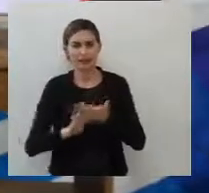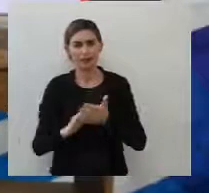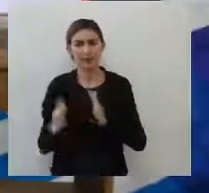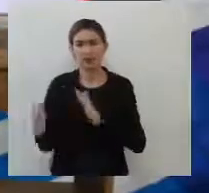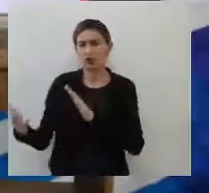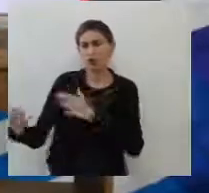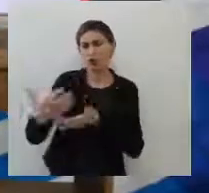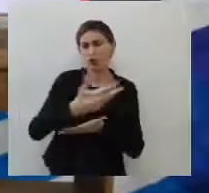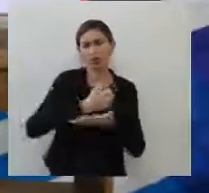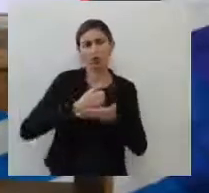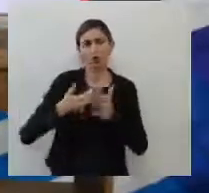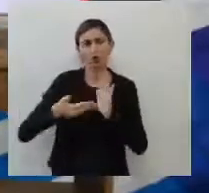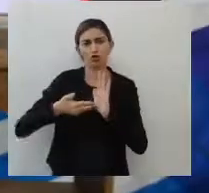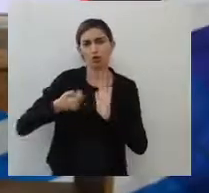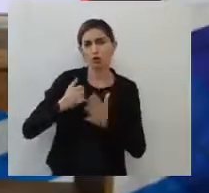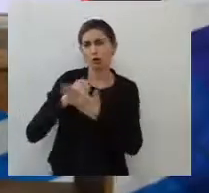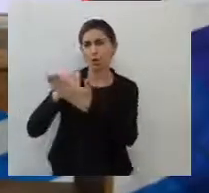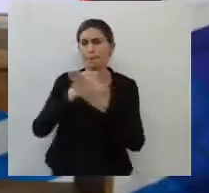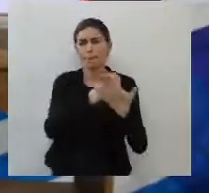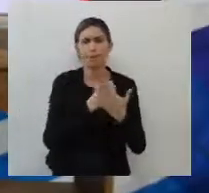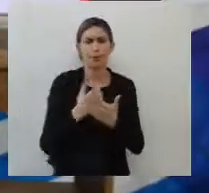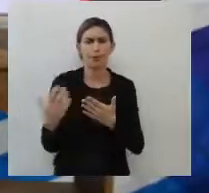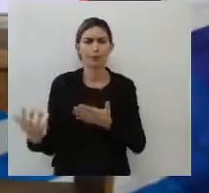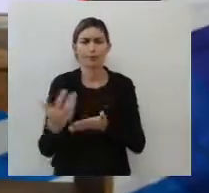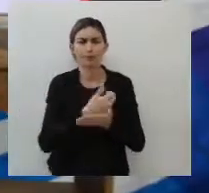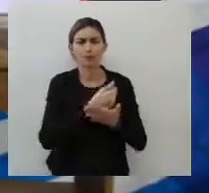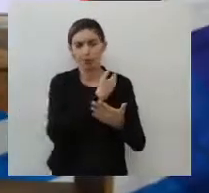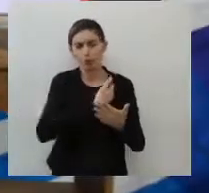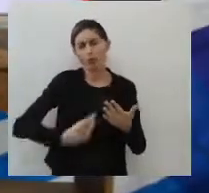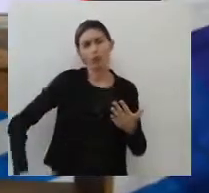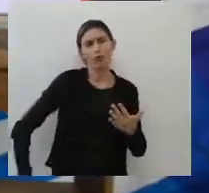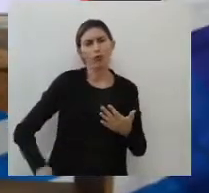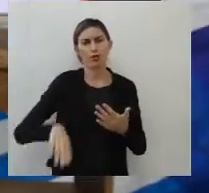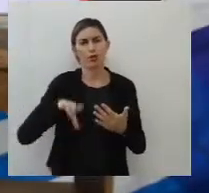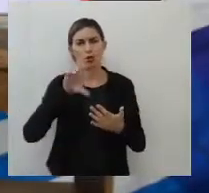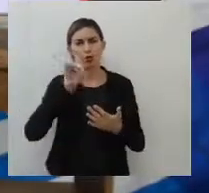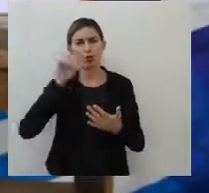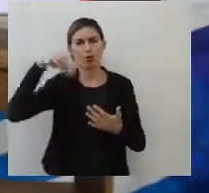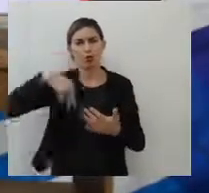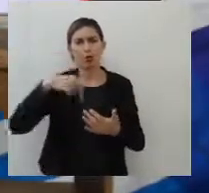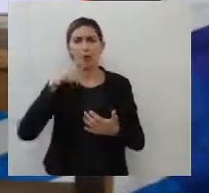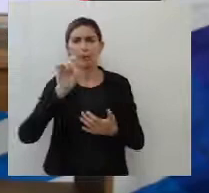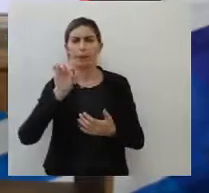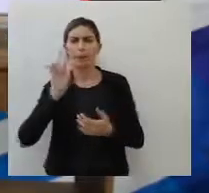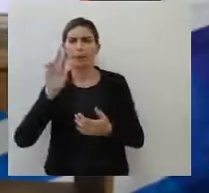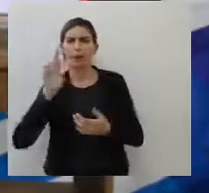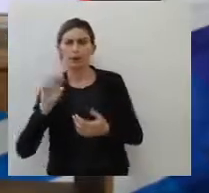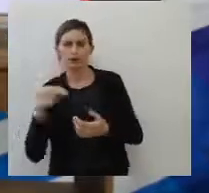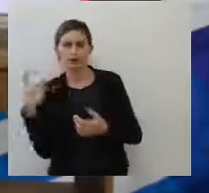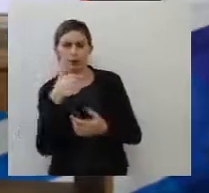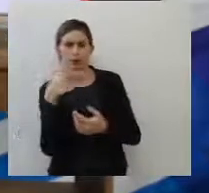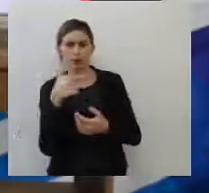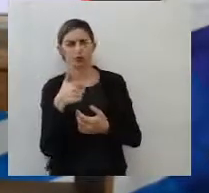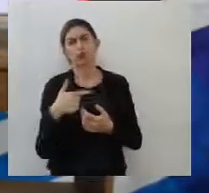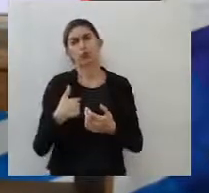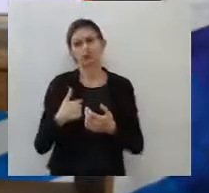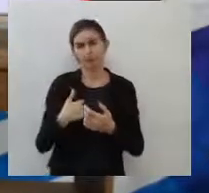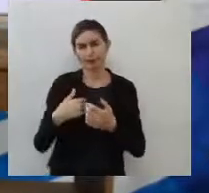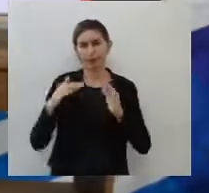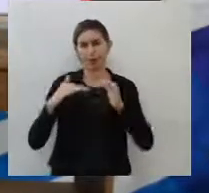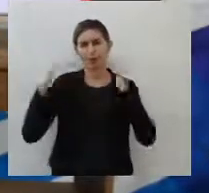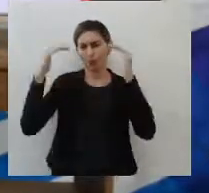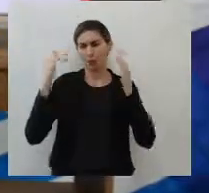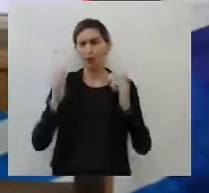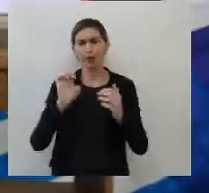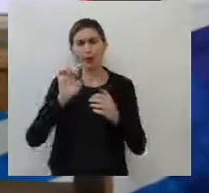retiram seu apoio ao governo de Dom Pedro II. Então, a elite latifundiária brasileira,